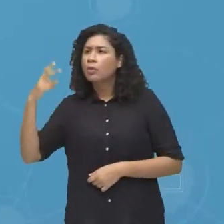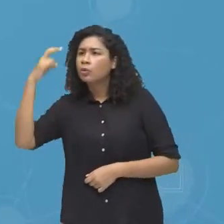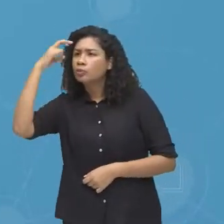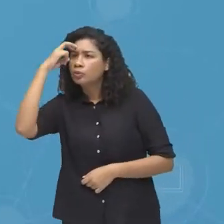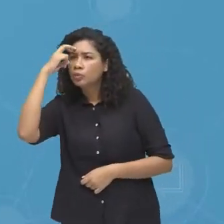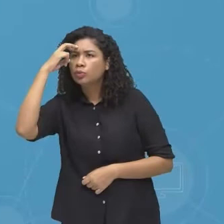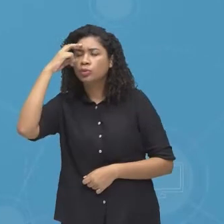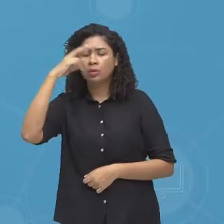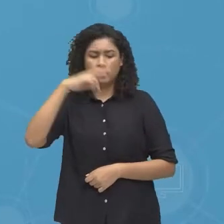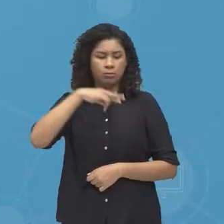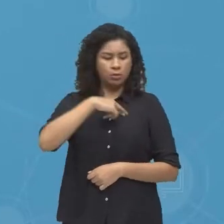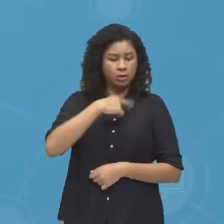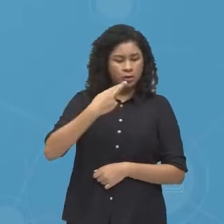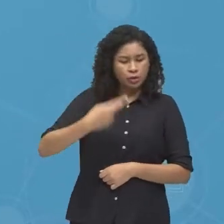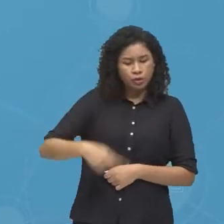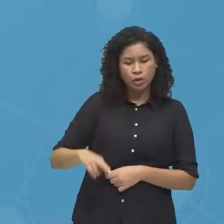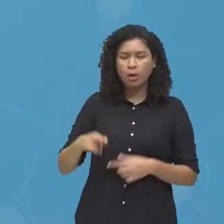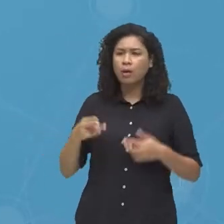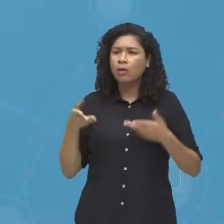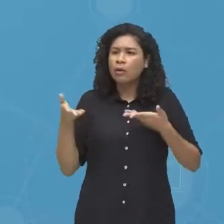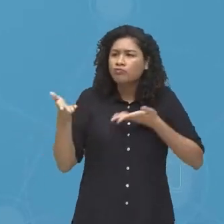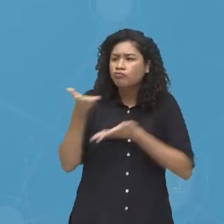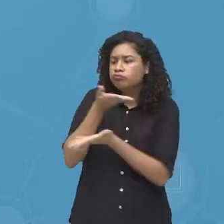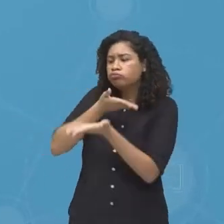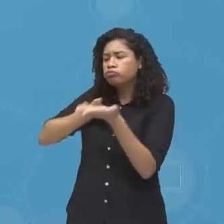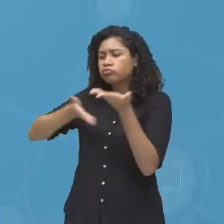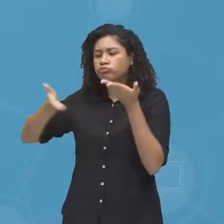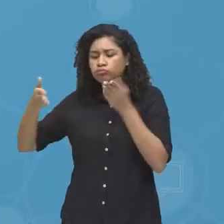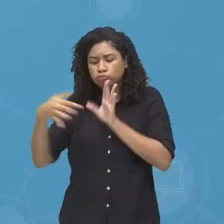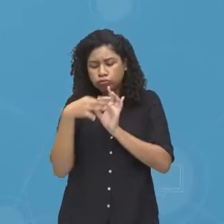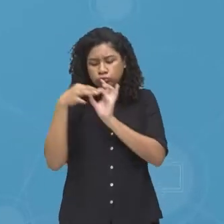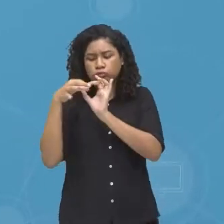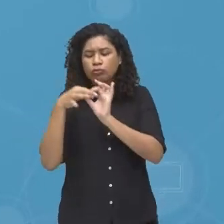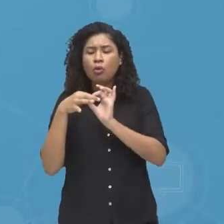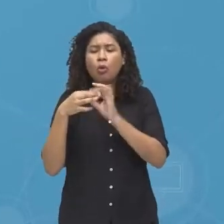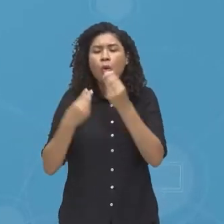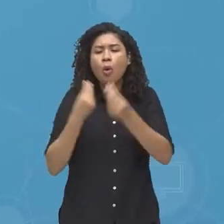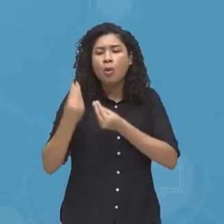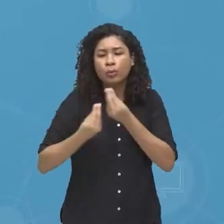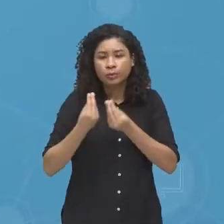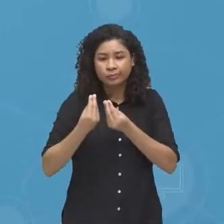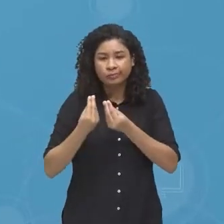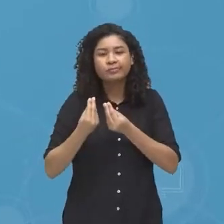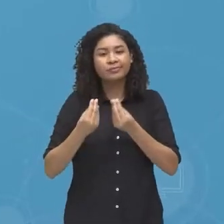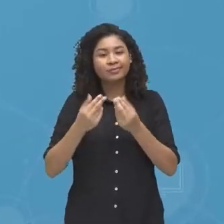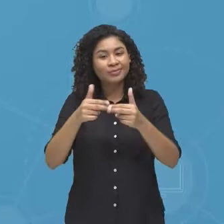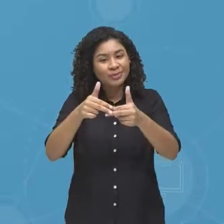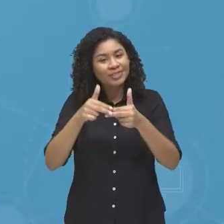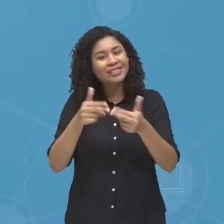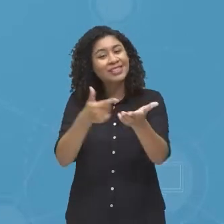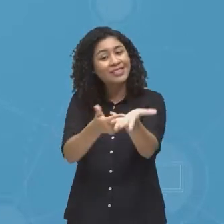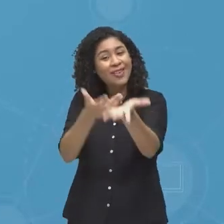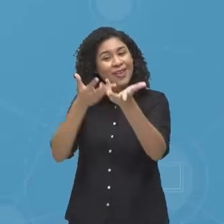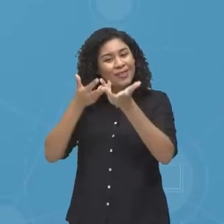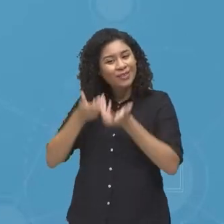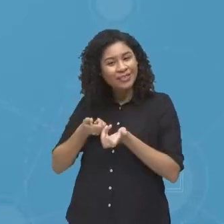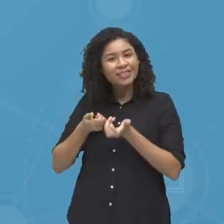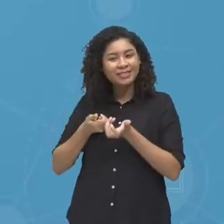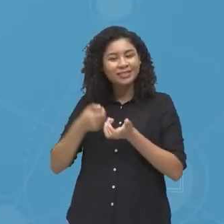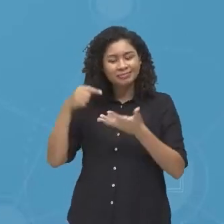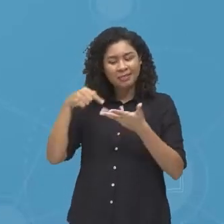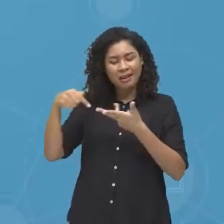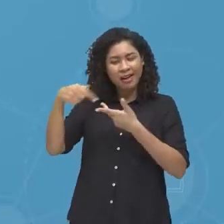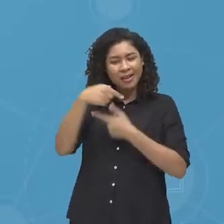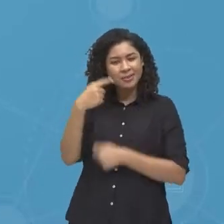como um fenômeno cultural. Então, quero te convidar a pensar todas essas coisinhas com muito carinho na aula de hoje.